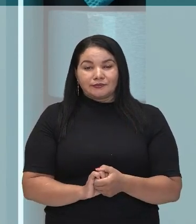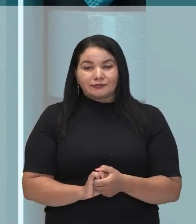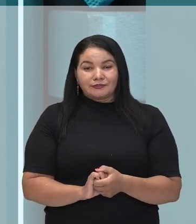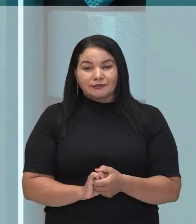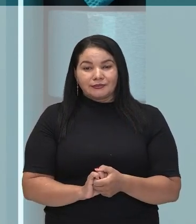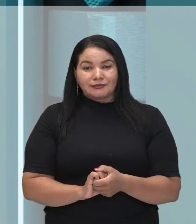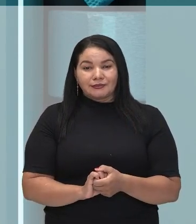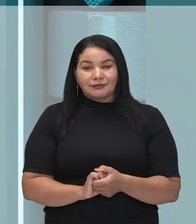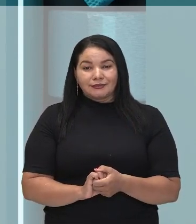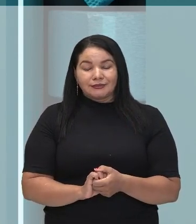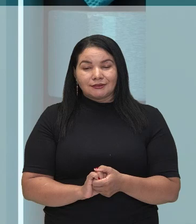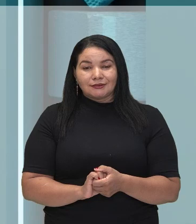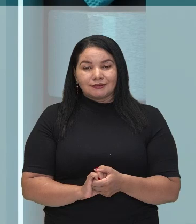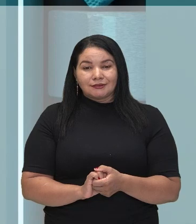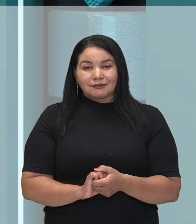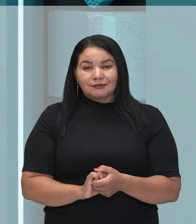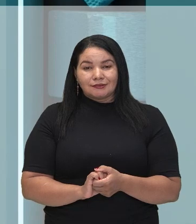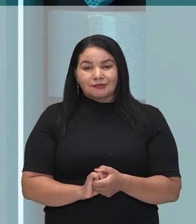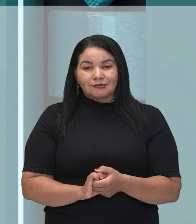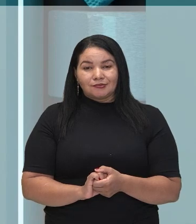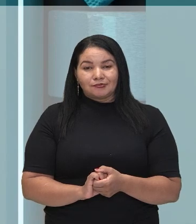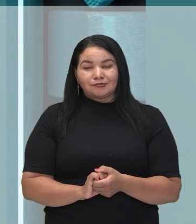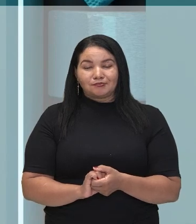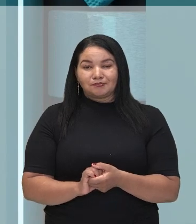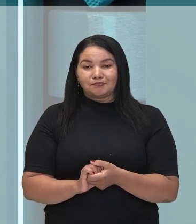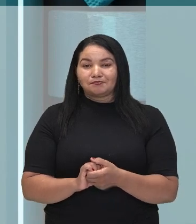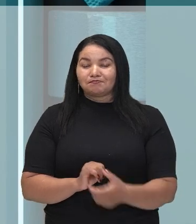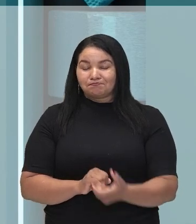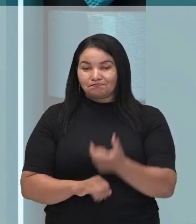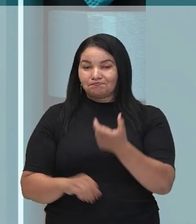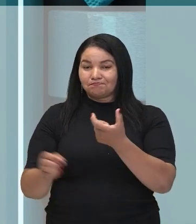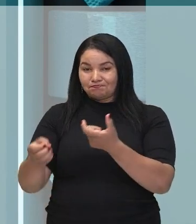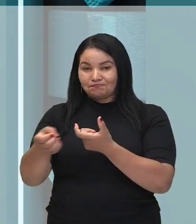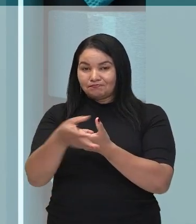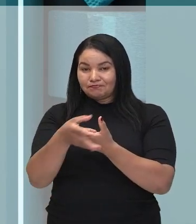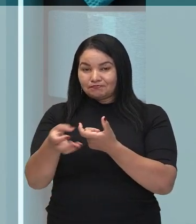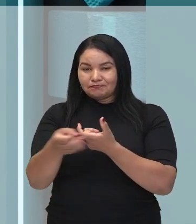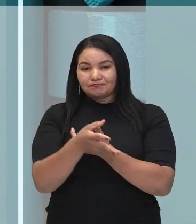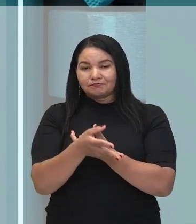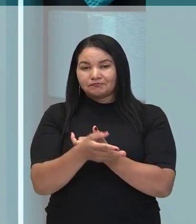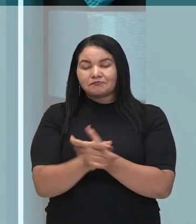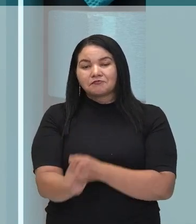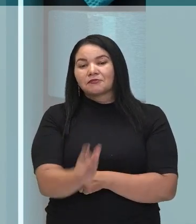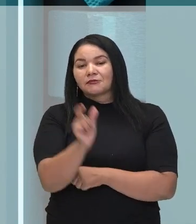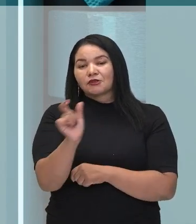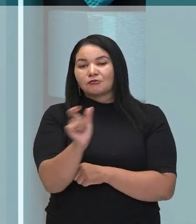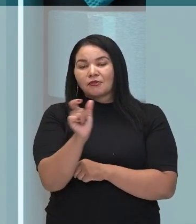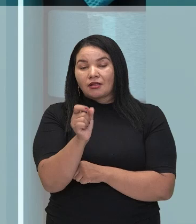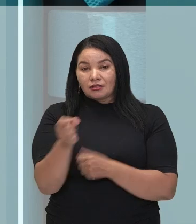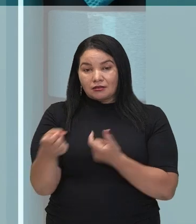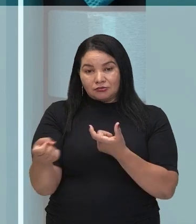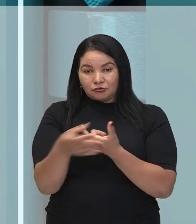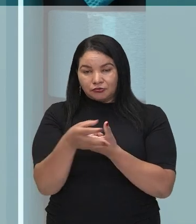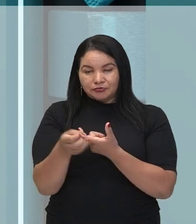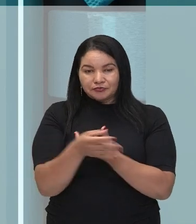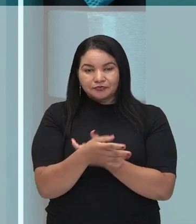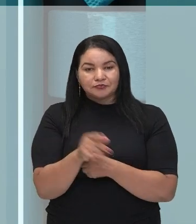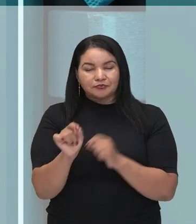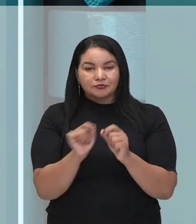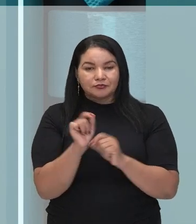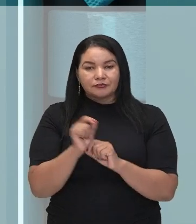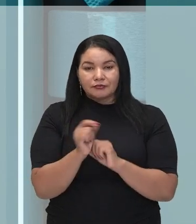Falamos ali a respeito de quê? Neologismo, exatamente. Falamos sobre neologismo, são palavras novas palavras,